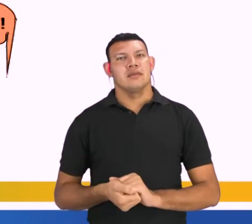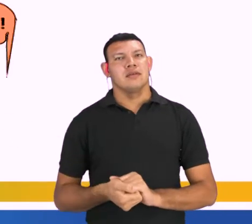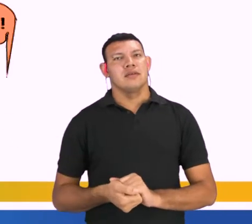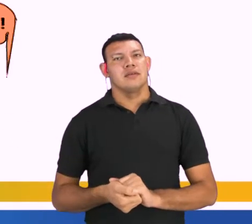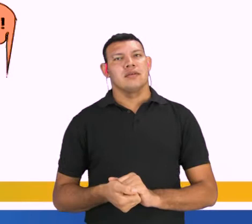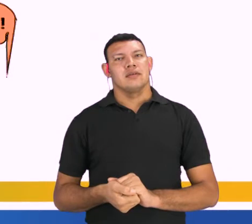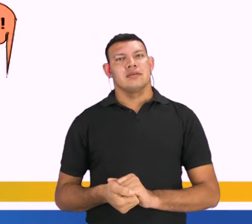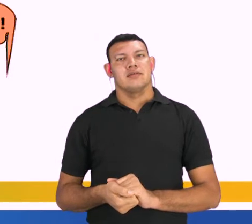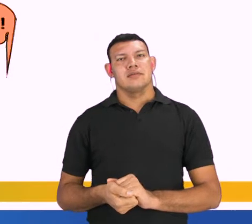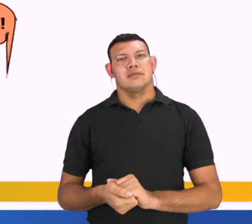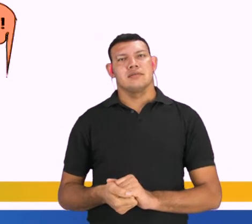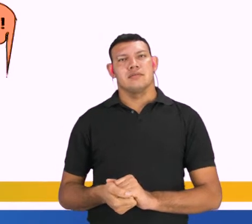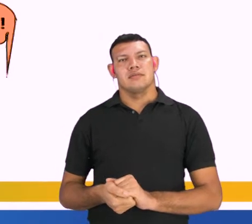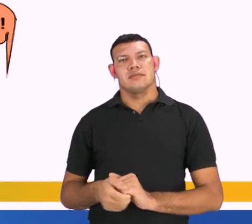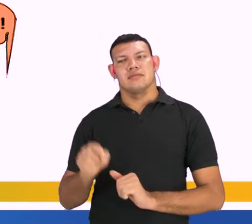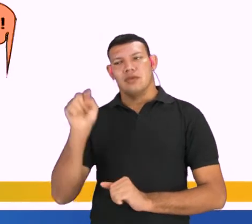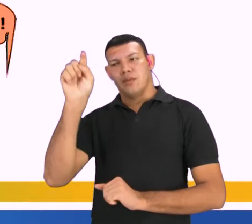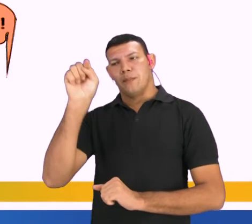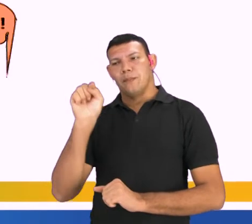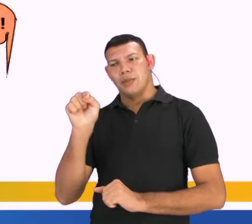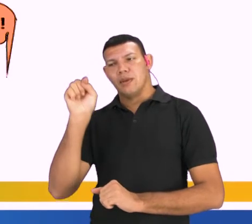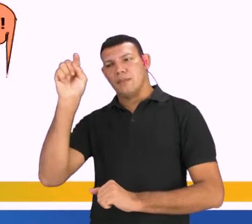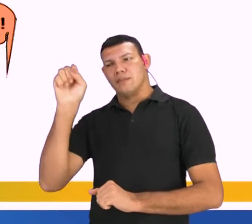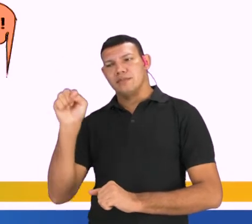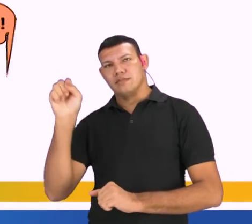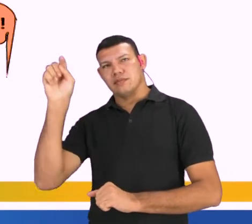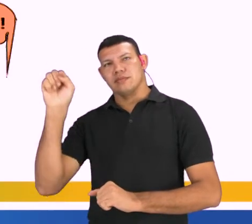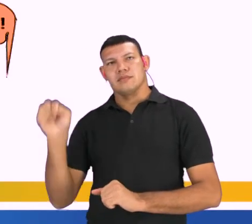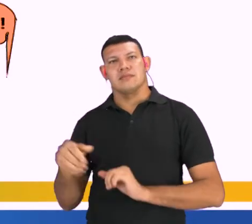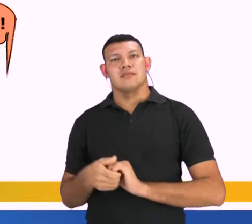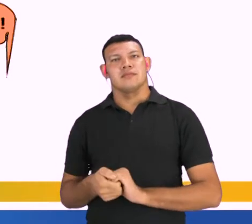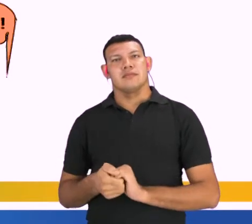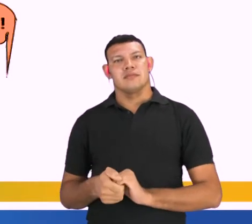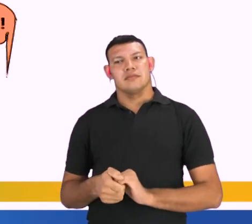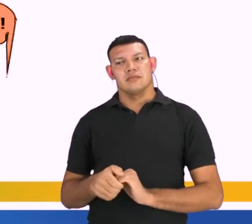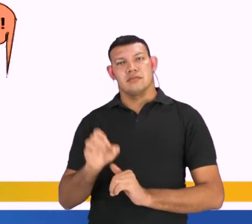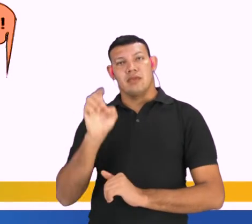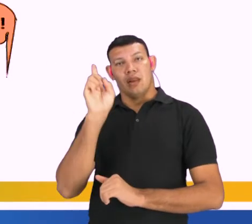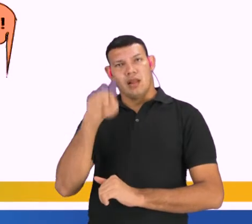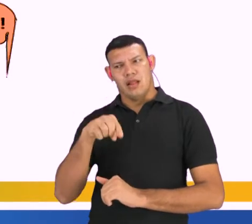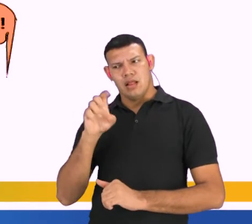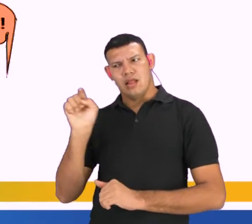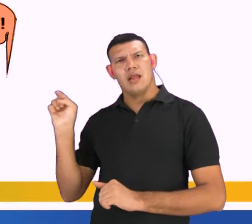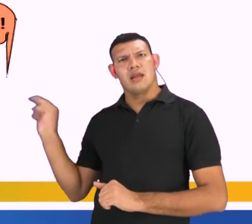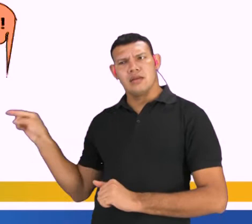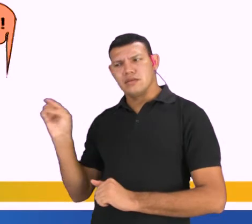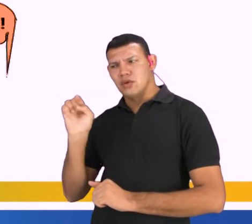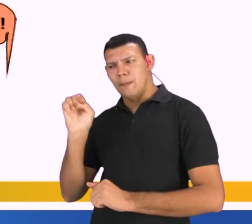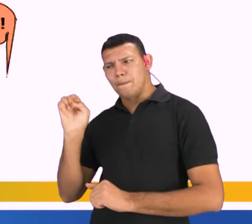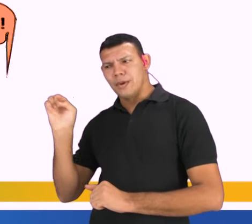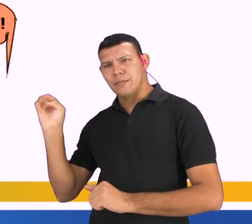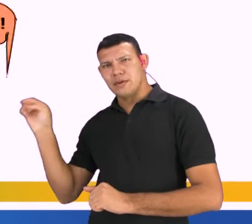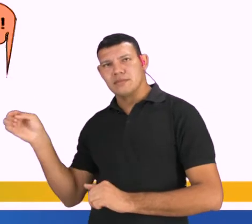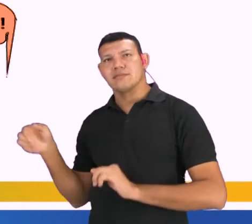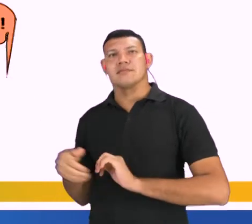ela, aliás, é ela, com as reticências. Cada uma dessas